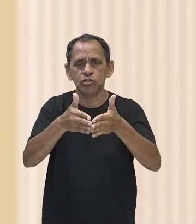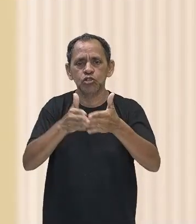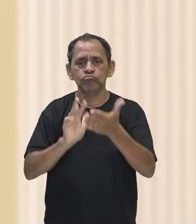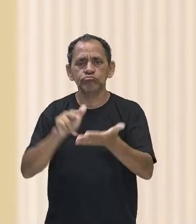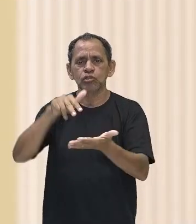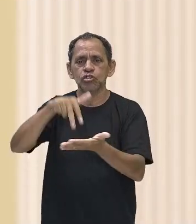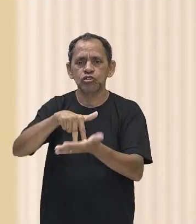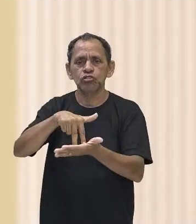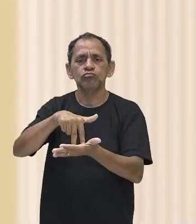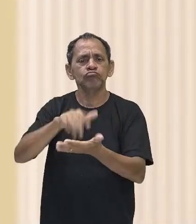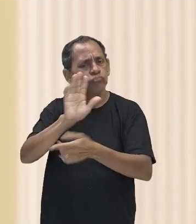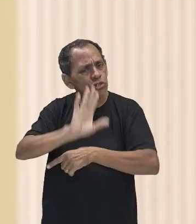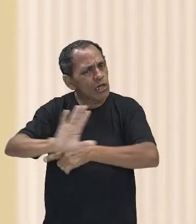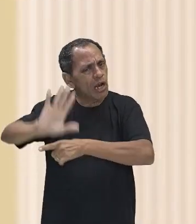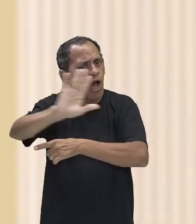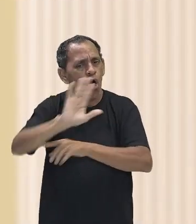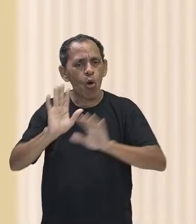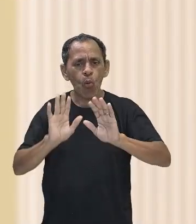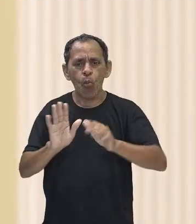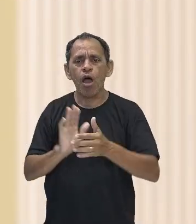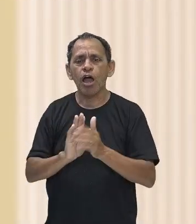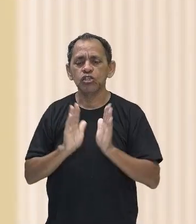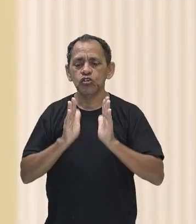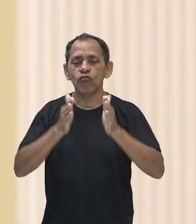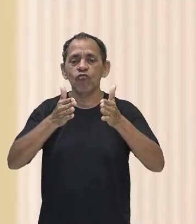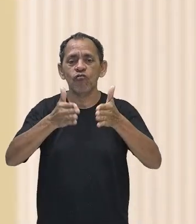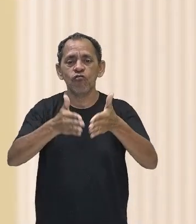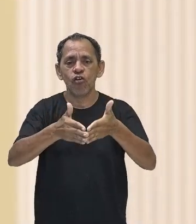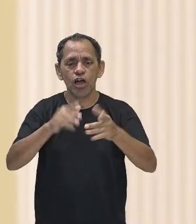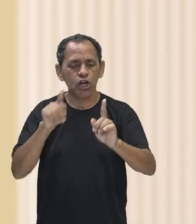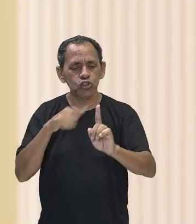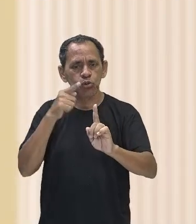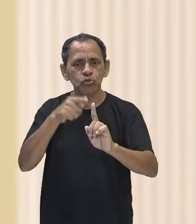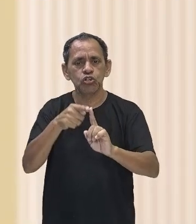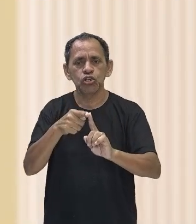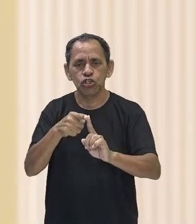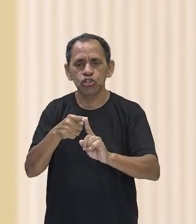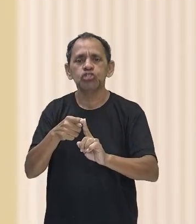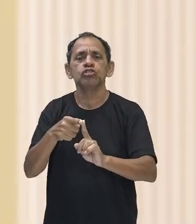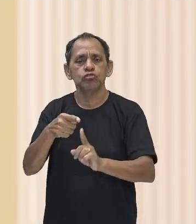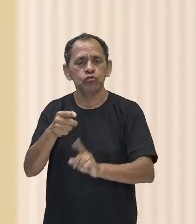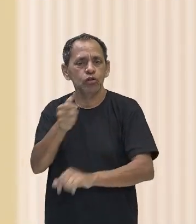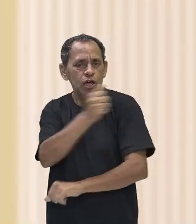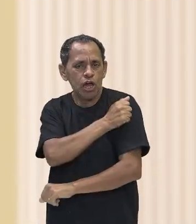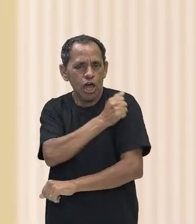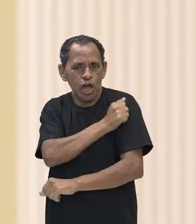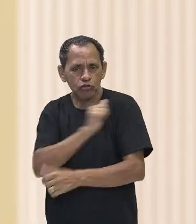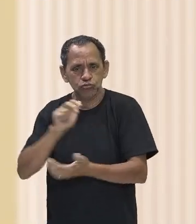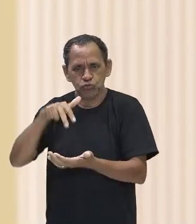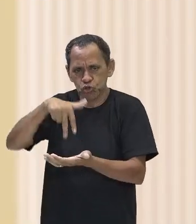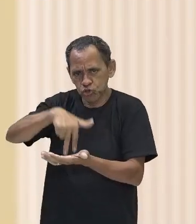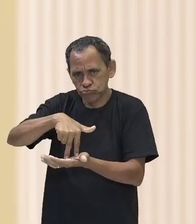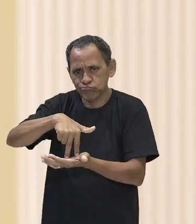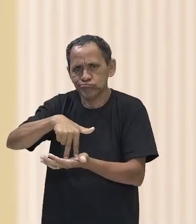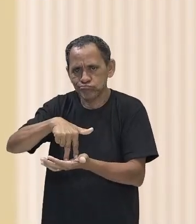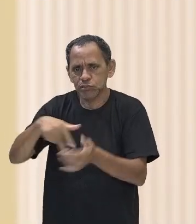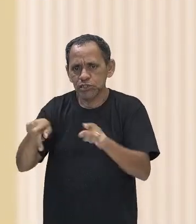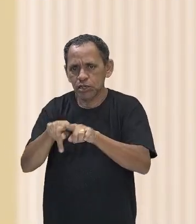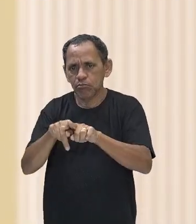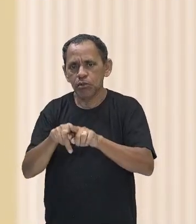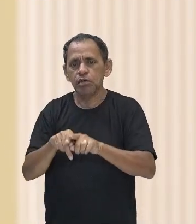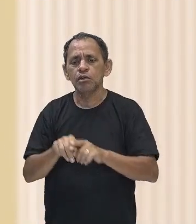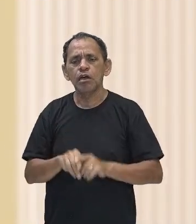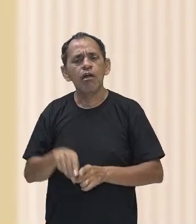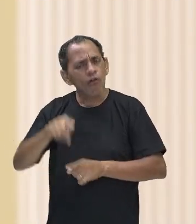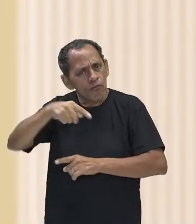de uma maneira geral, mas também focamos um pouquinho no protagonismo estudantil, que é aquele em que você vai deixar de ser